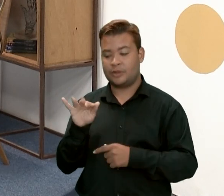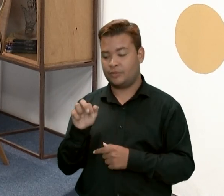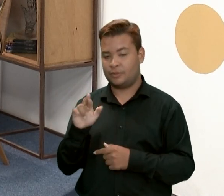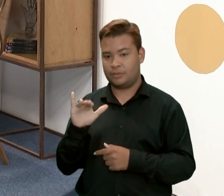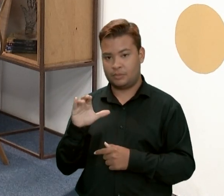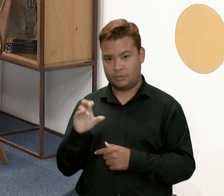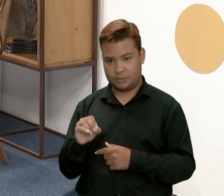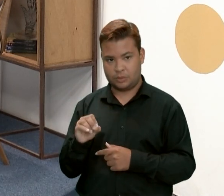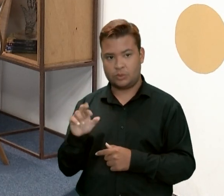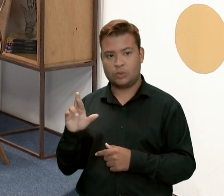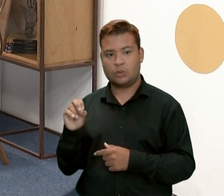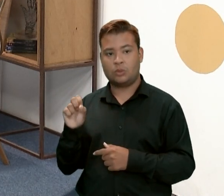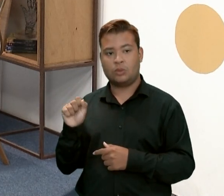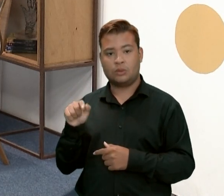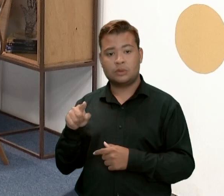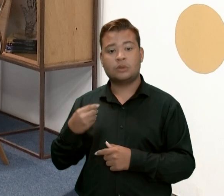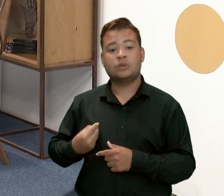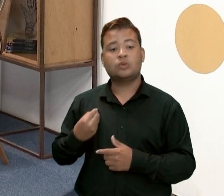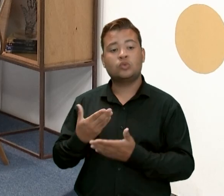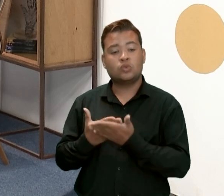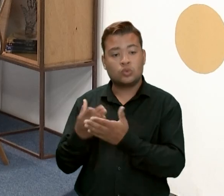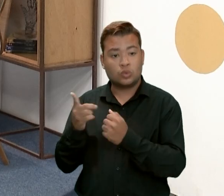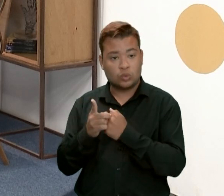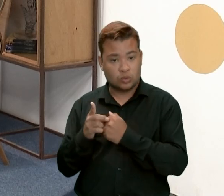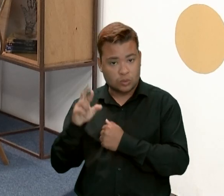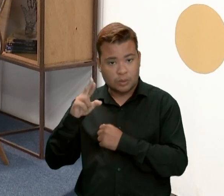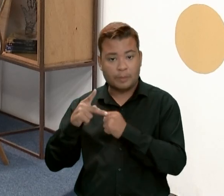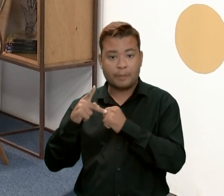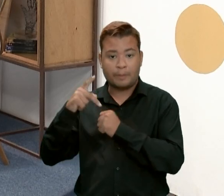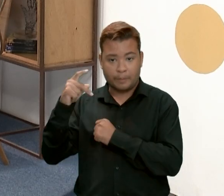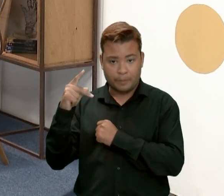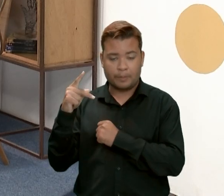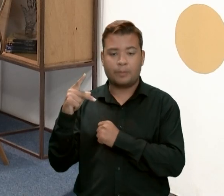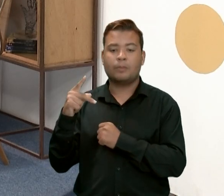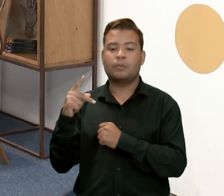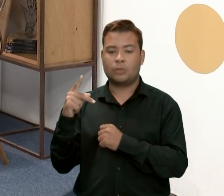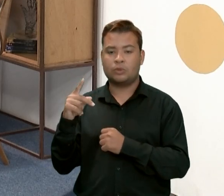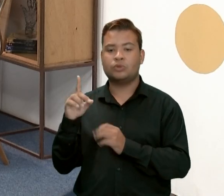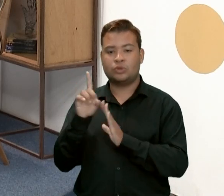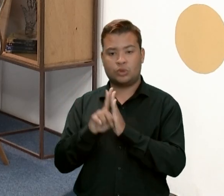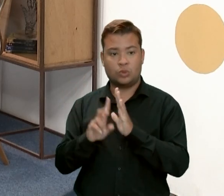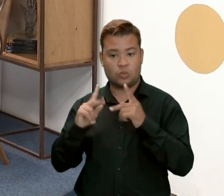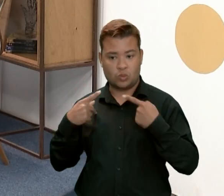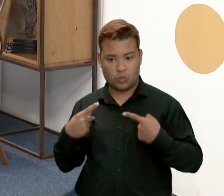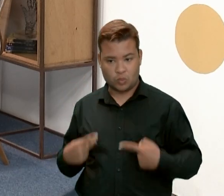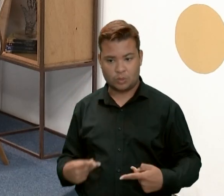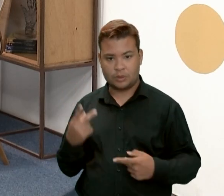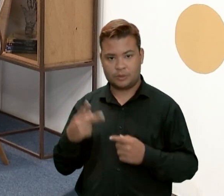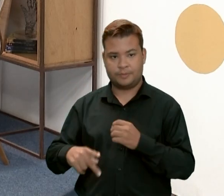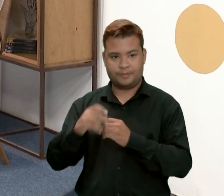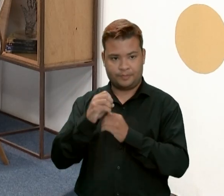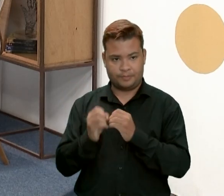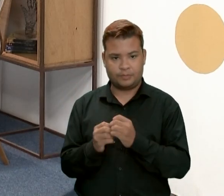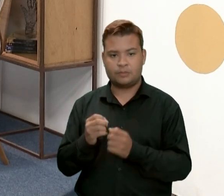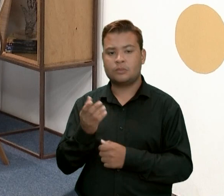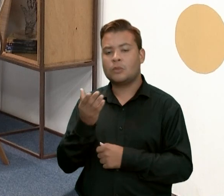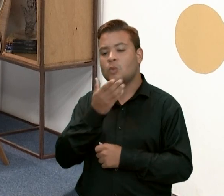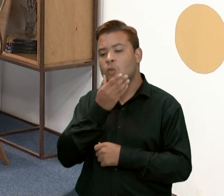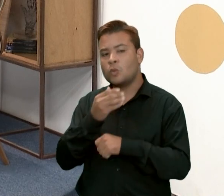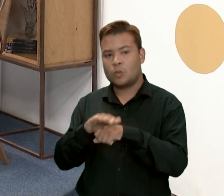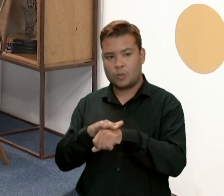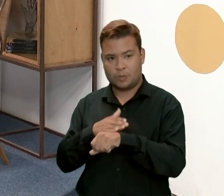Rosa, doutorando do programa de pós-graduação em Direitos Humanos da UFG. Ele se identifica como um homem branco,